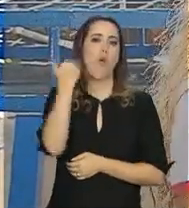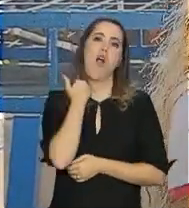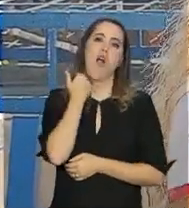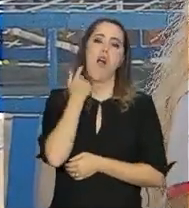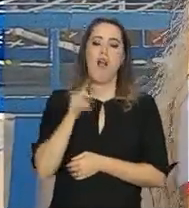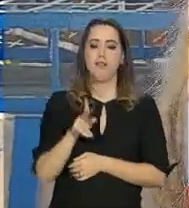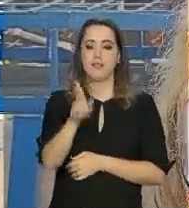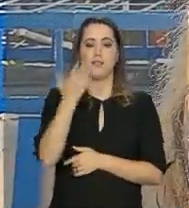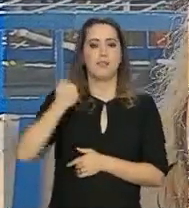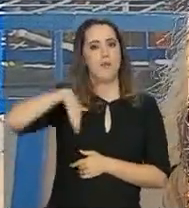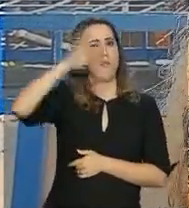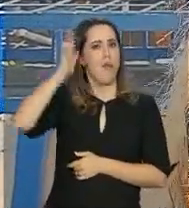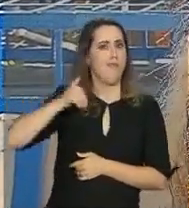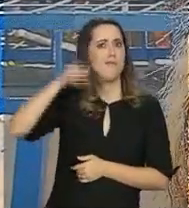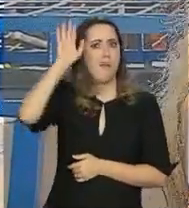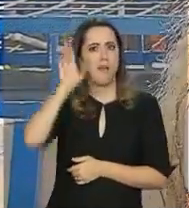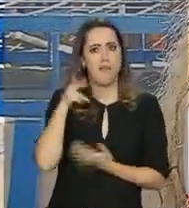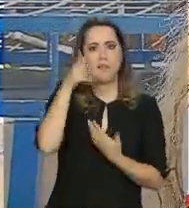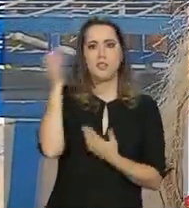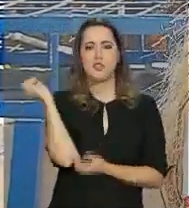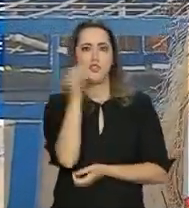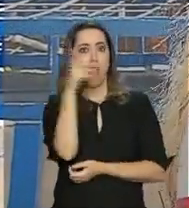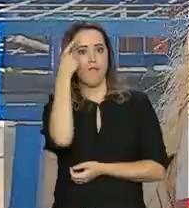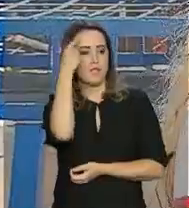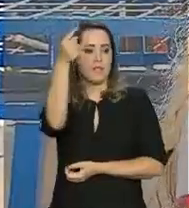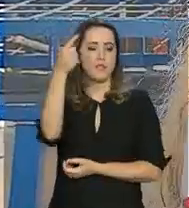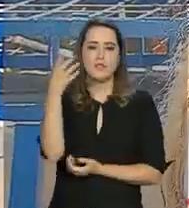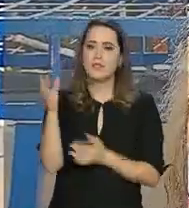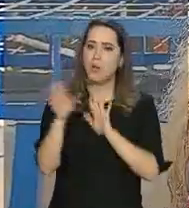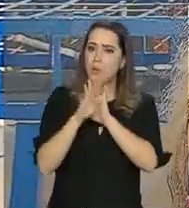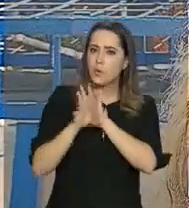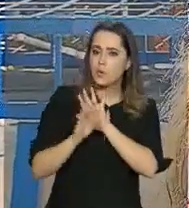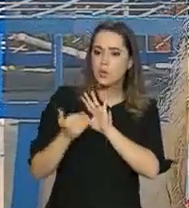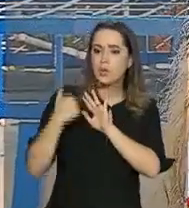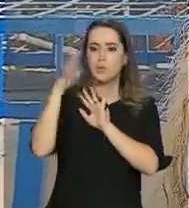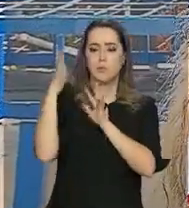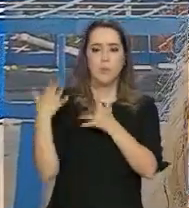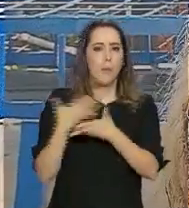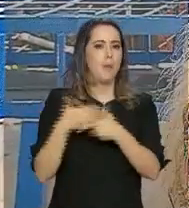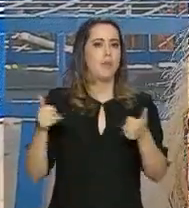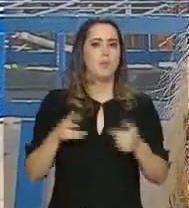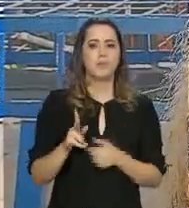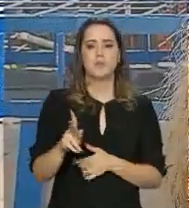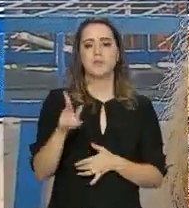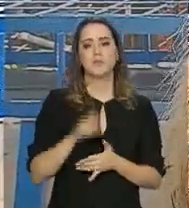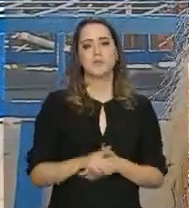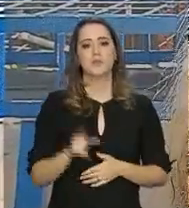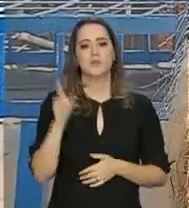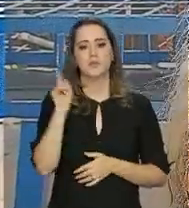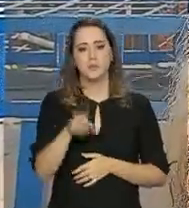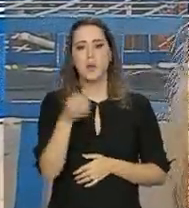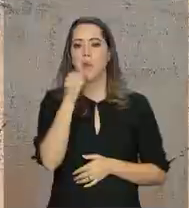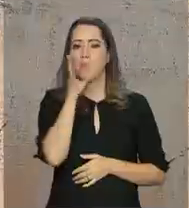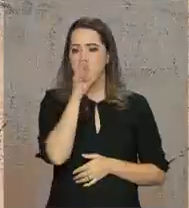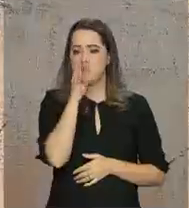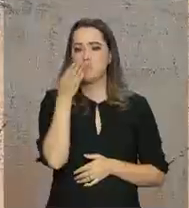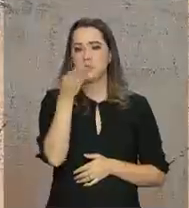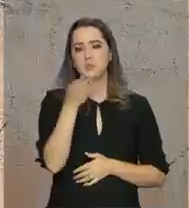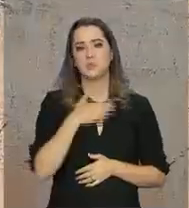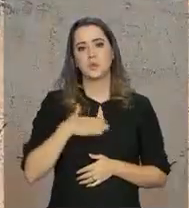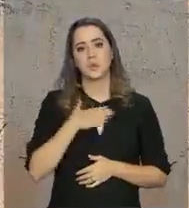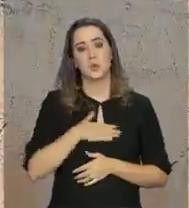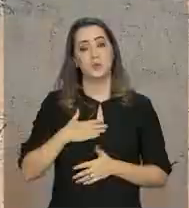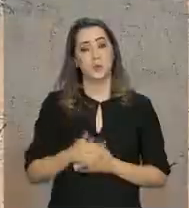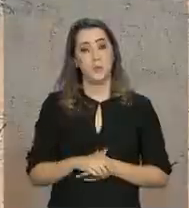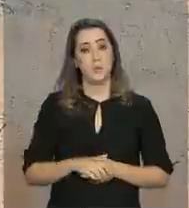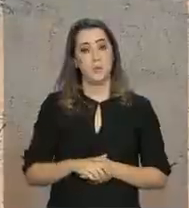vez a gente quer produzir mais, quer ter novas ideias, botar coisas mais em prática e acho bem interessante. As